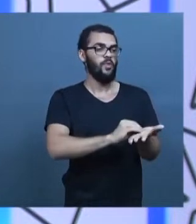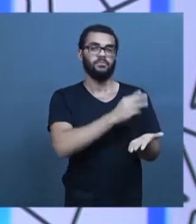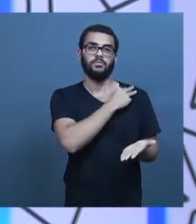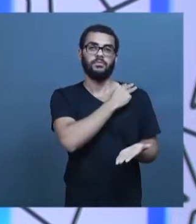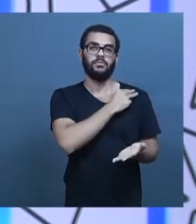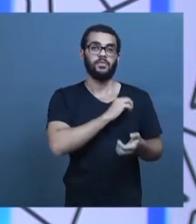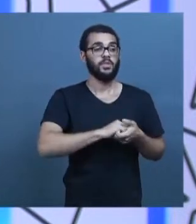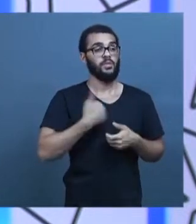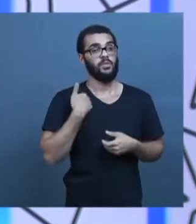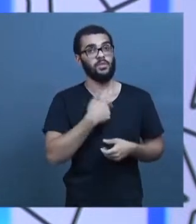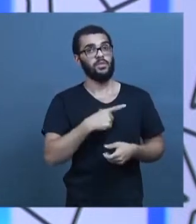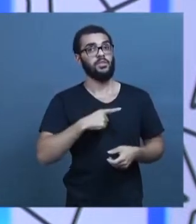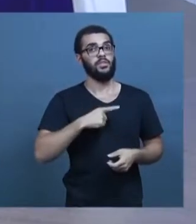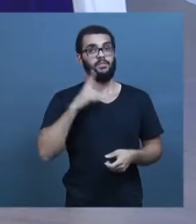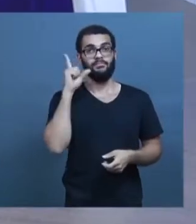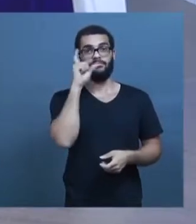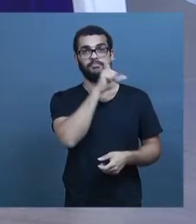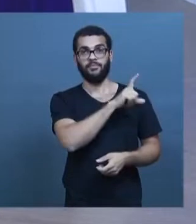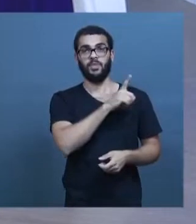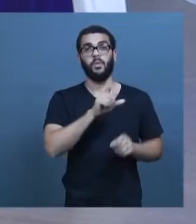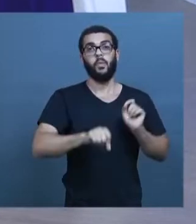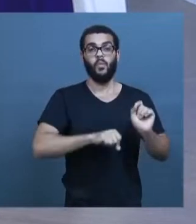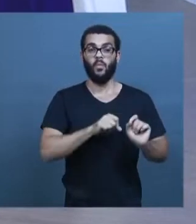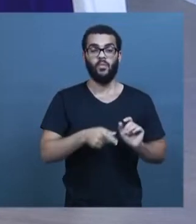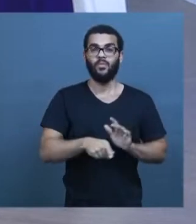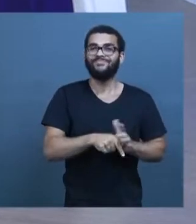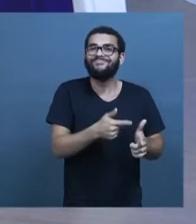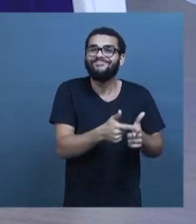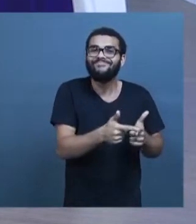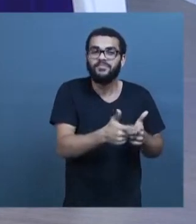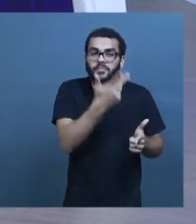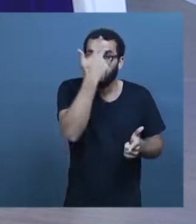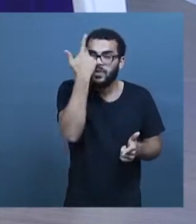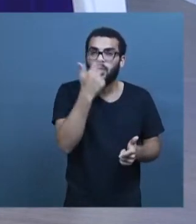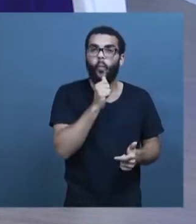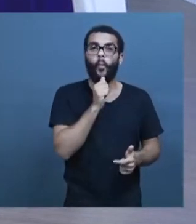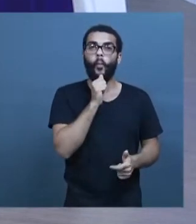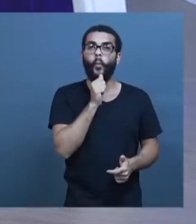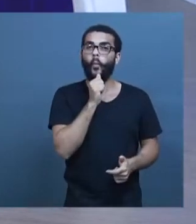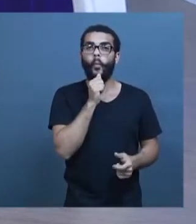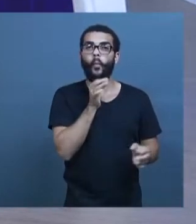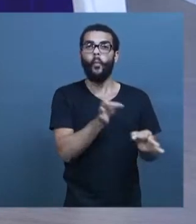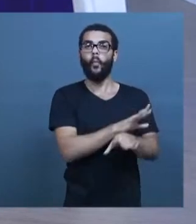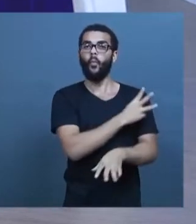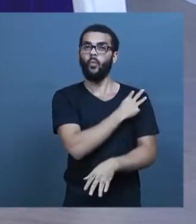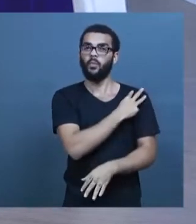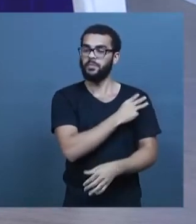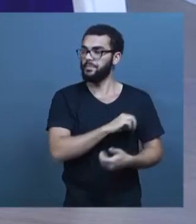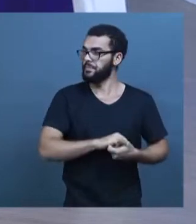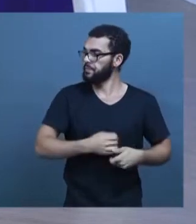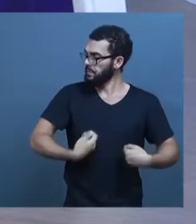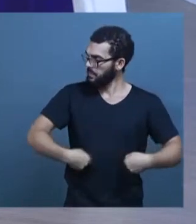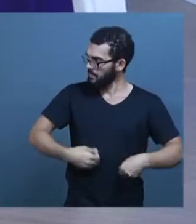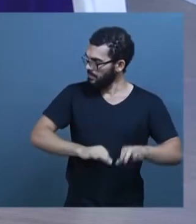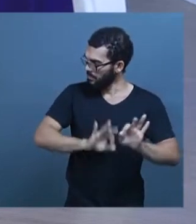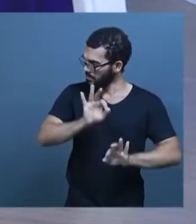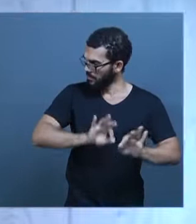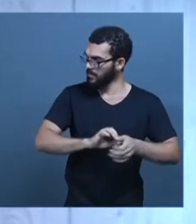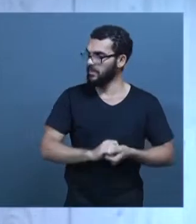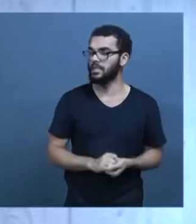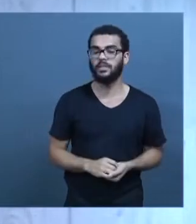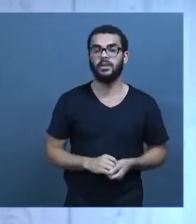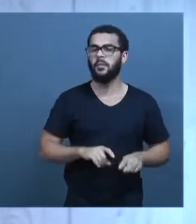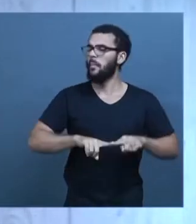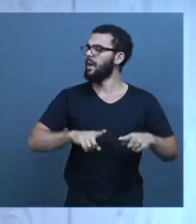fator educacional. Perfeito. Então planejamento é a palavra-chave. A palavra-chave. Bom, mas e os empréstimos para